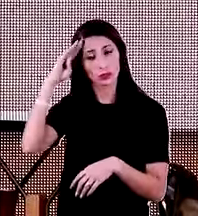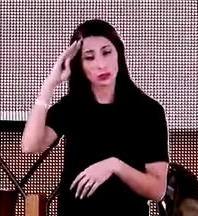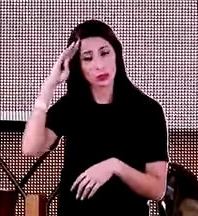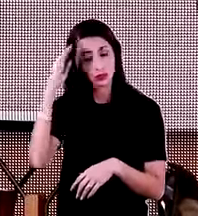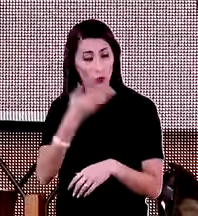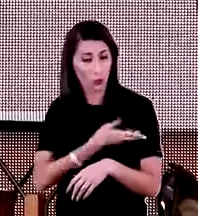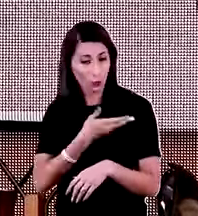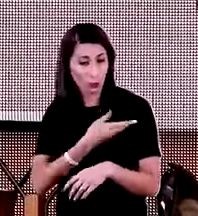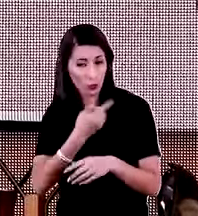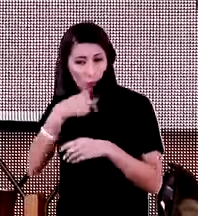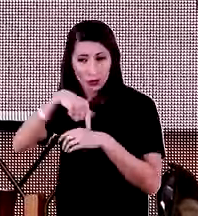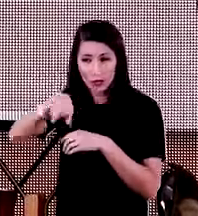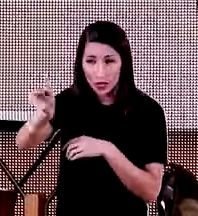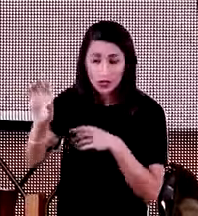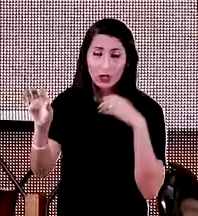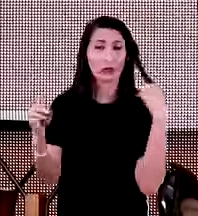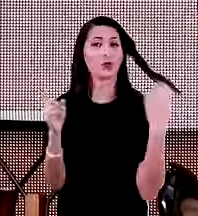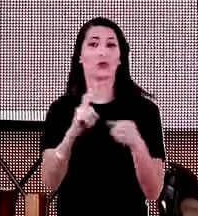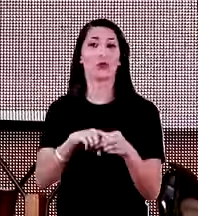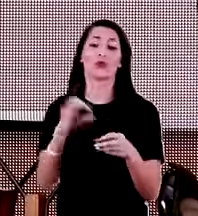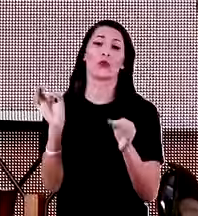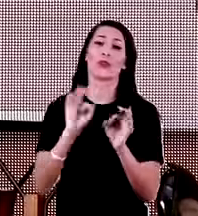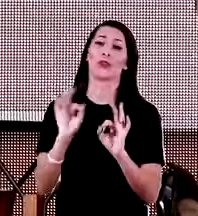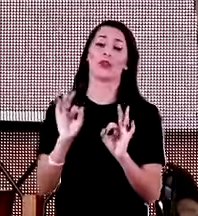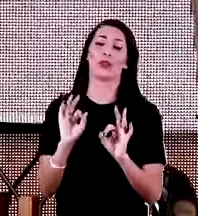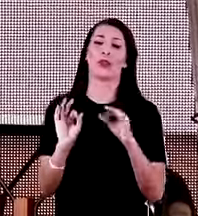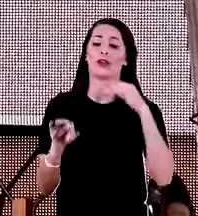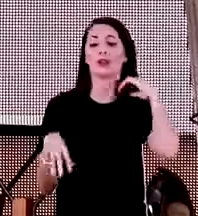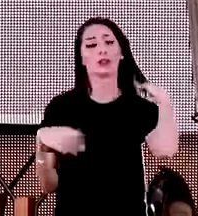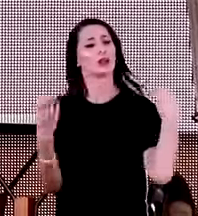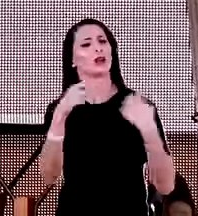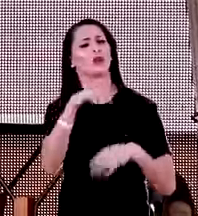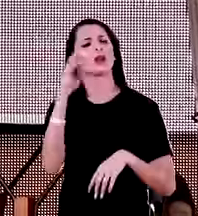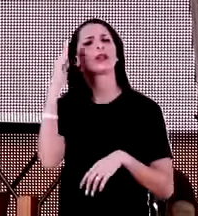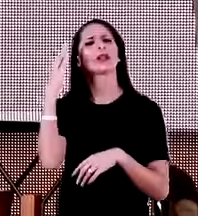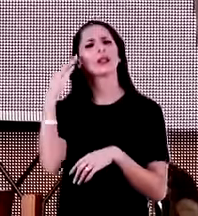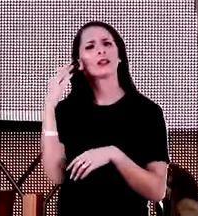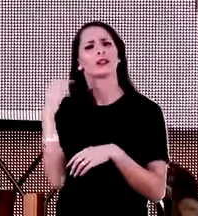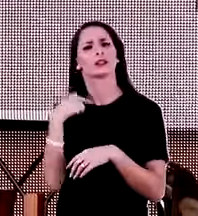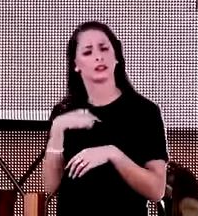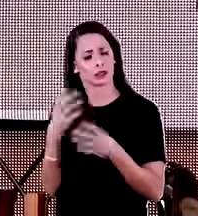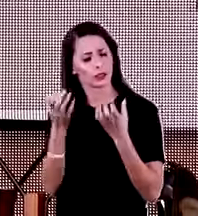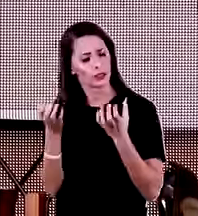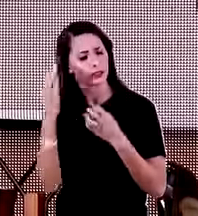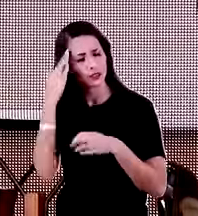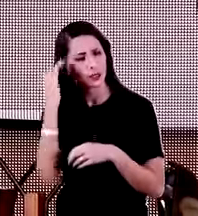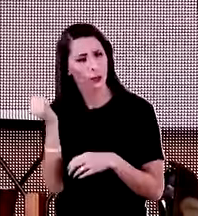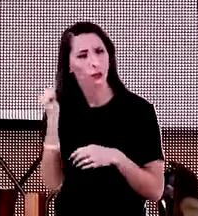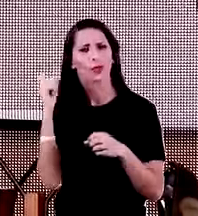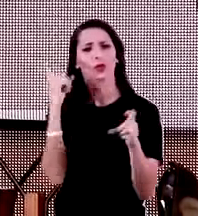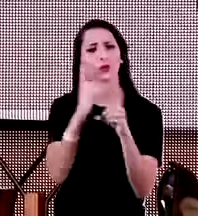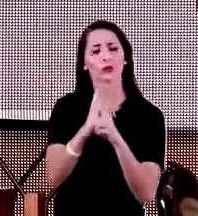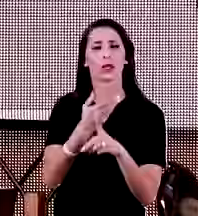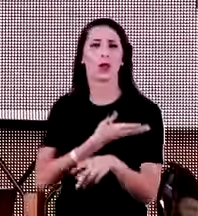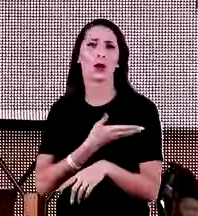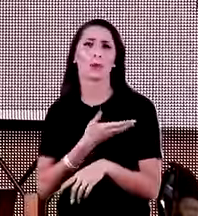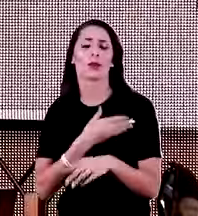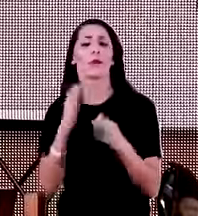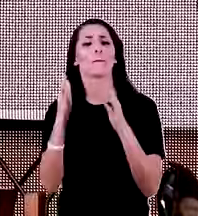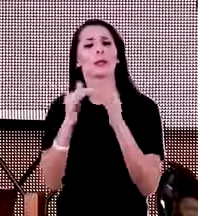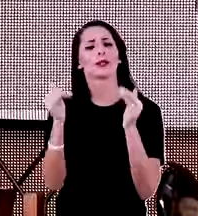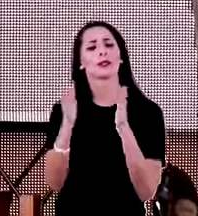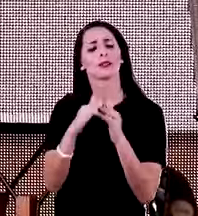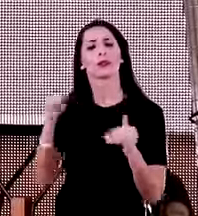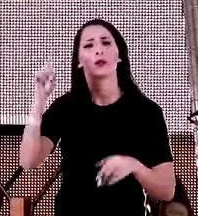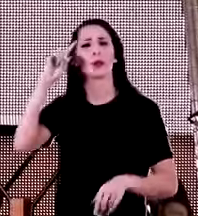e não voltou. E ele desesperado, querendo saber do amigo, pediu ao comandante da batalha para ir buscar o amigo. Mas o comandante